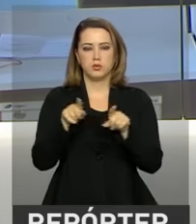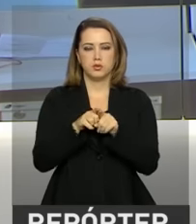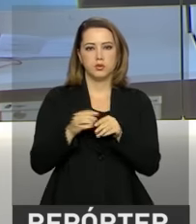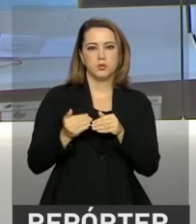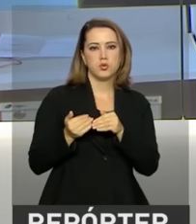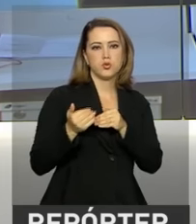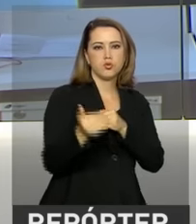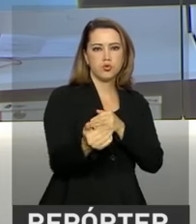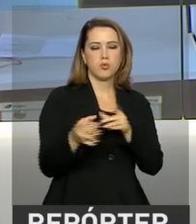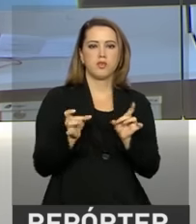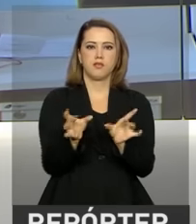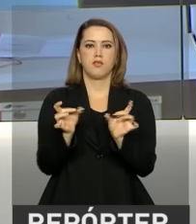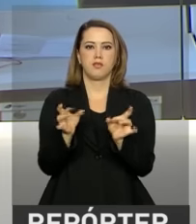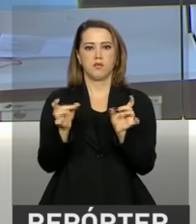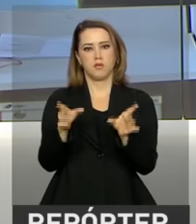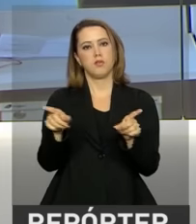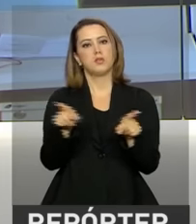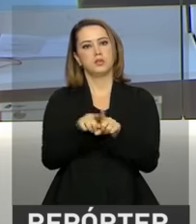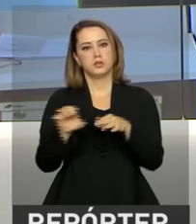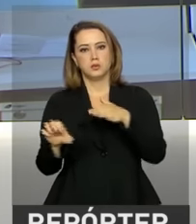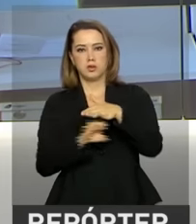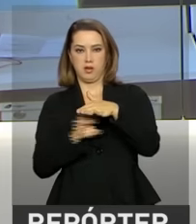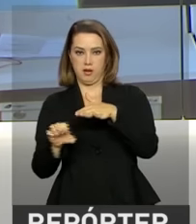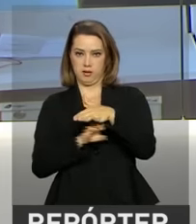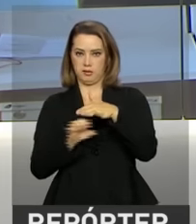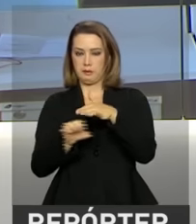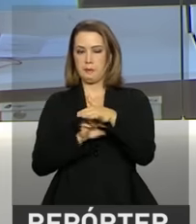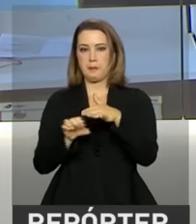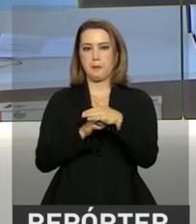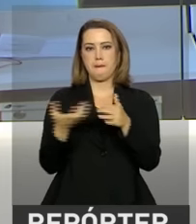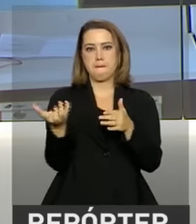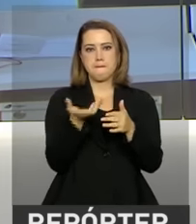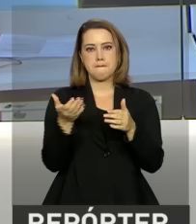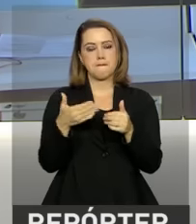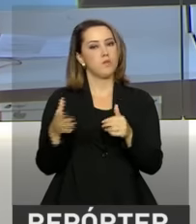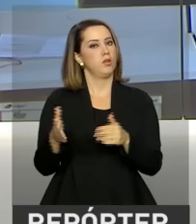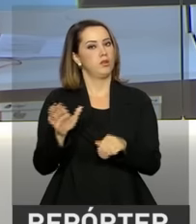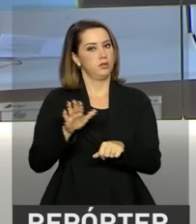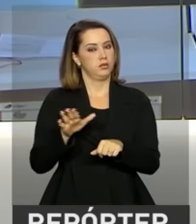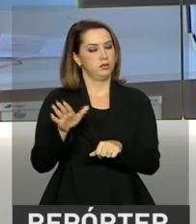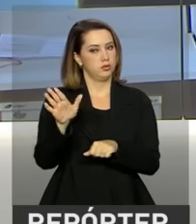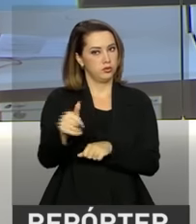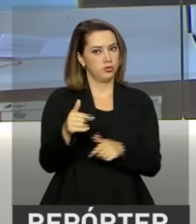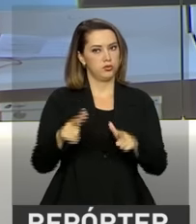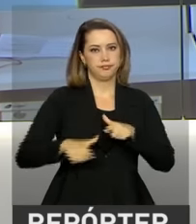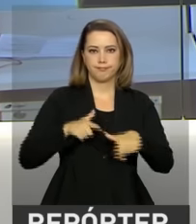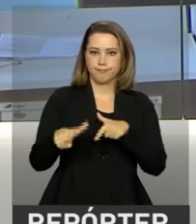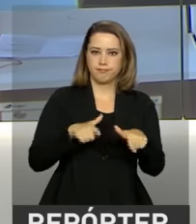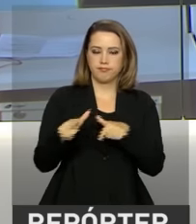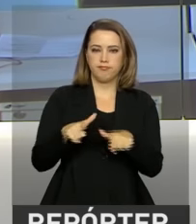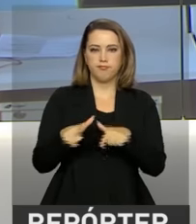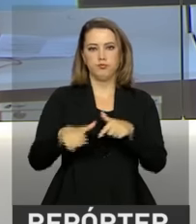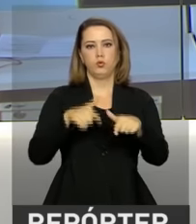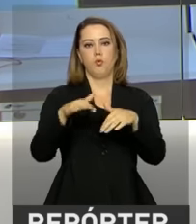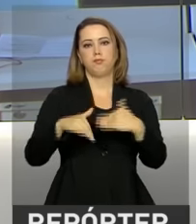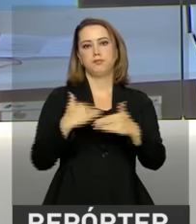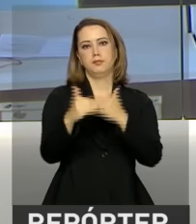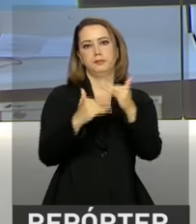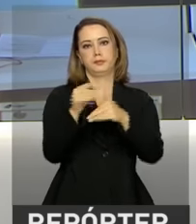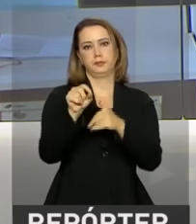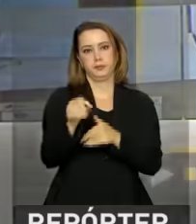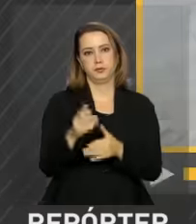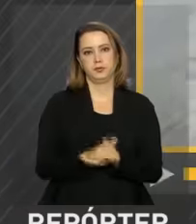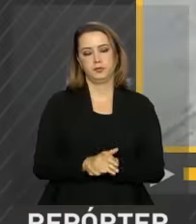faturamento as empresas da Aran projetam expansão no quadro de funcionários Carolina Rocha traz os detalhes pra